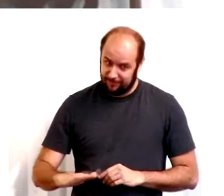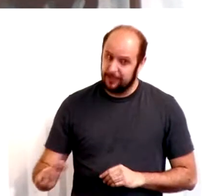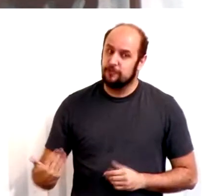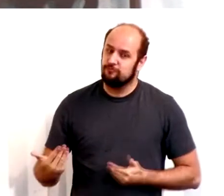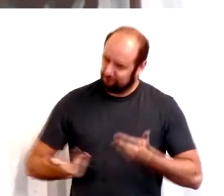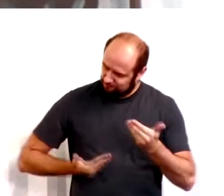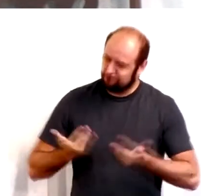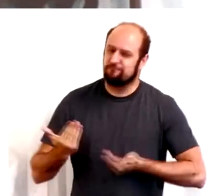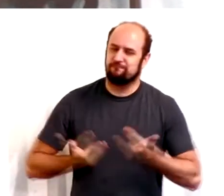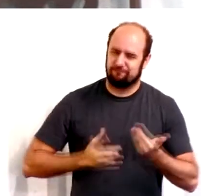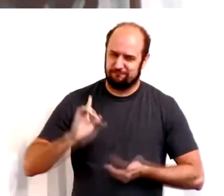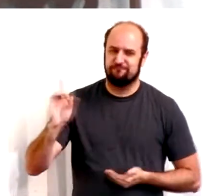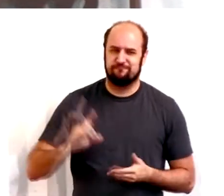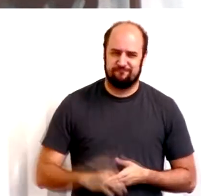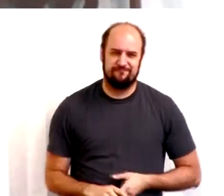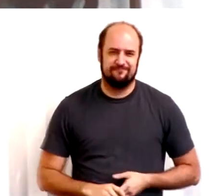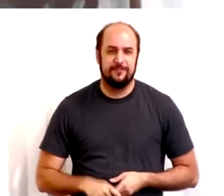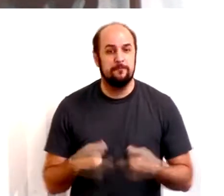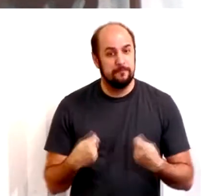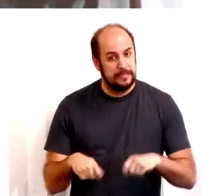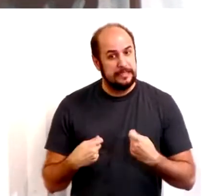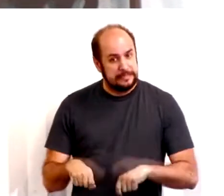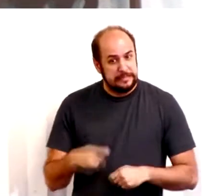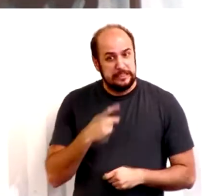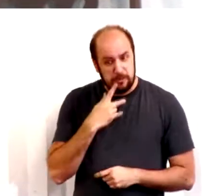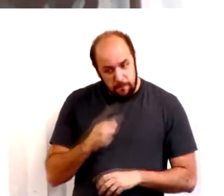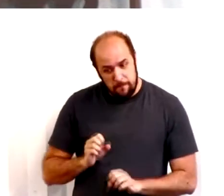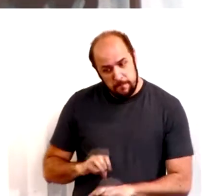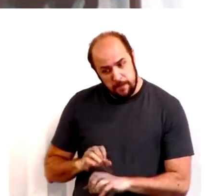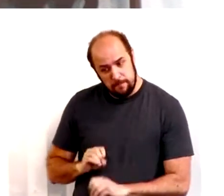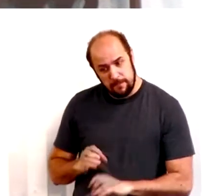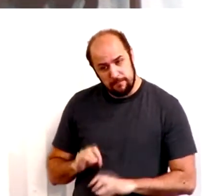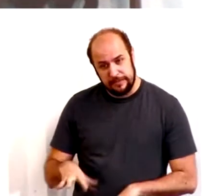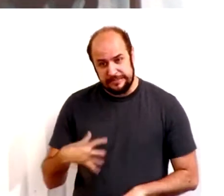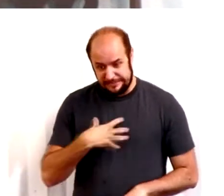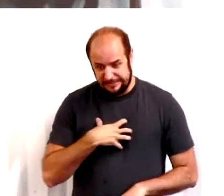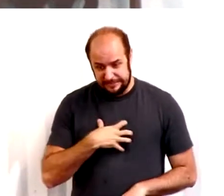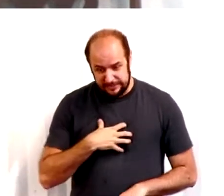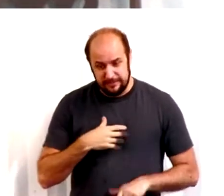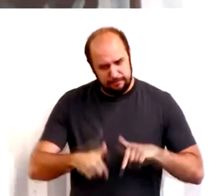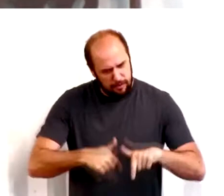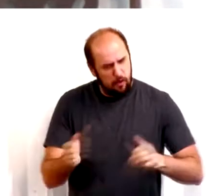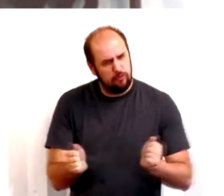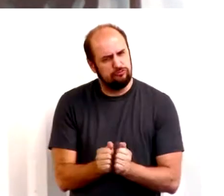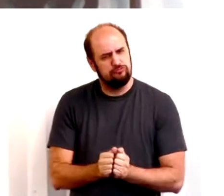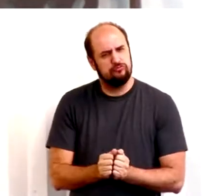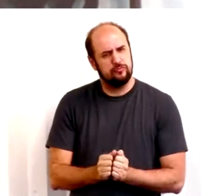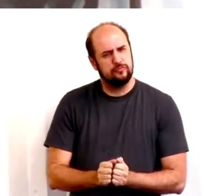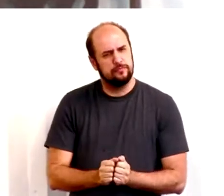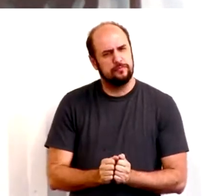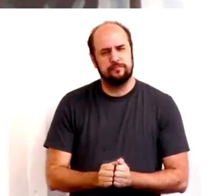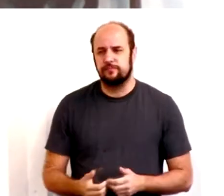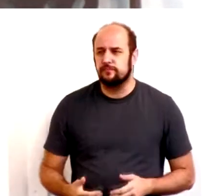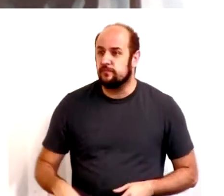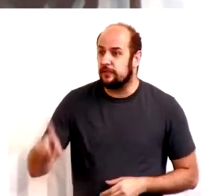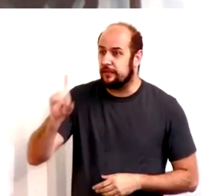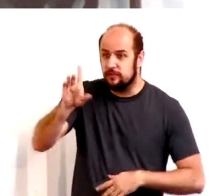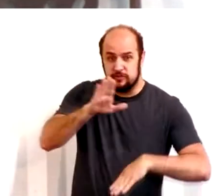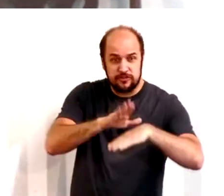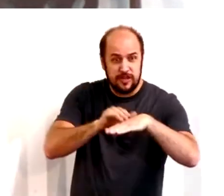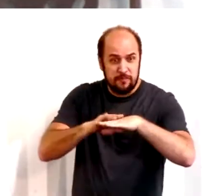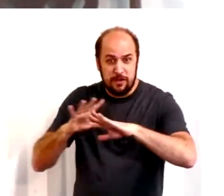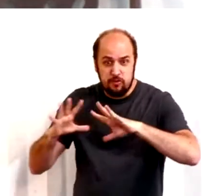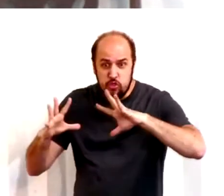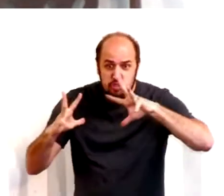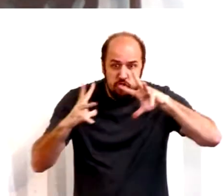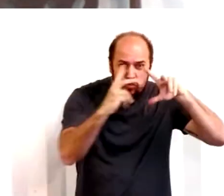Elas são crianças, mas crianças precisam se sentir útil no reino. Deus chamou todos,